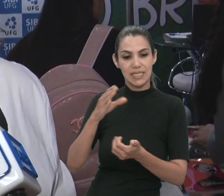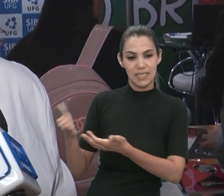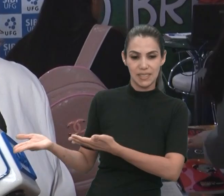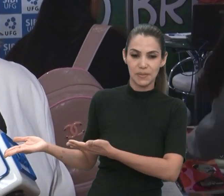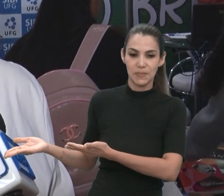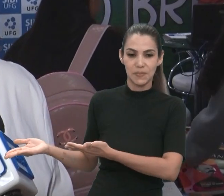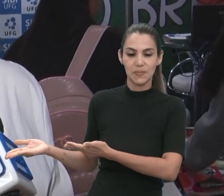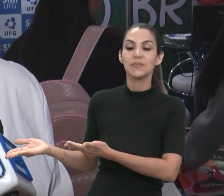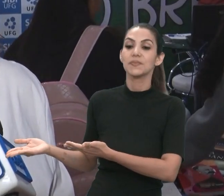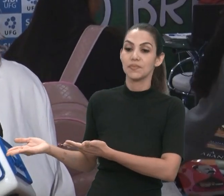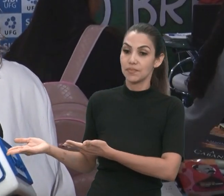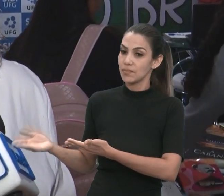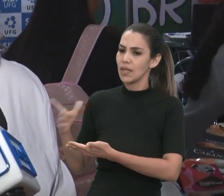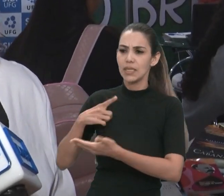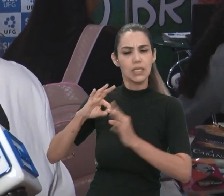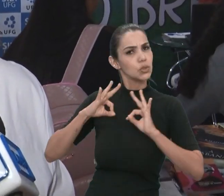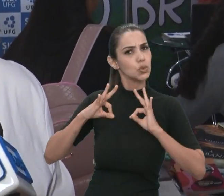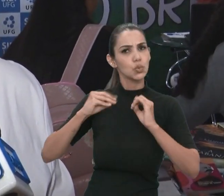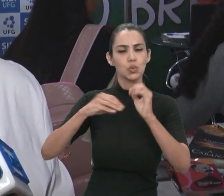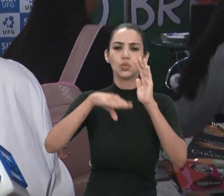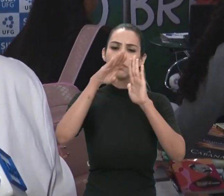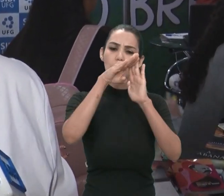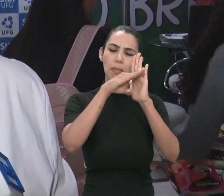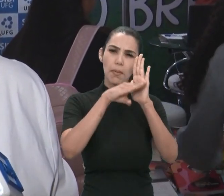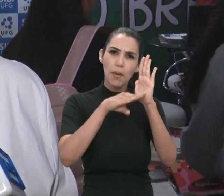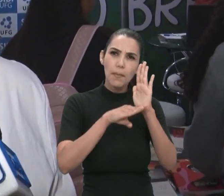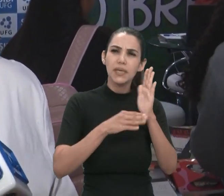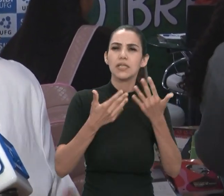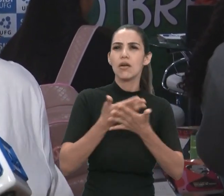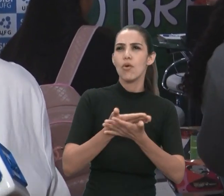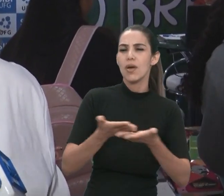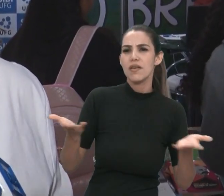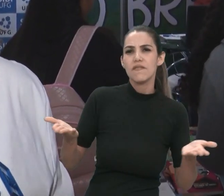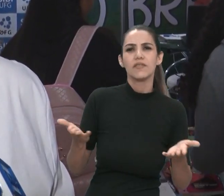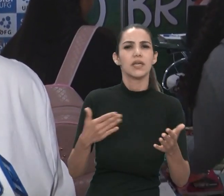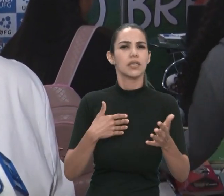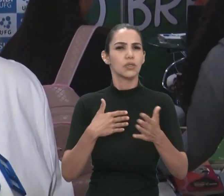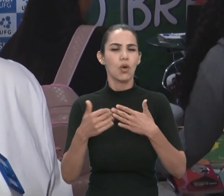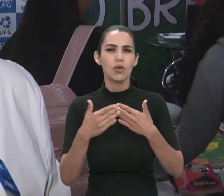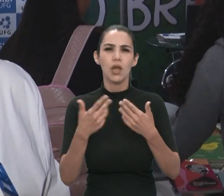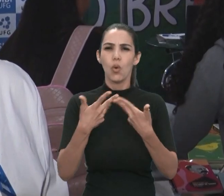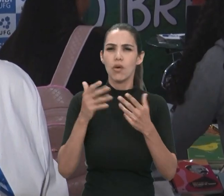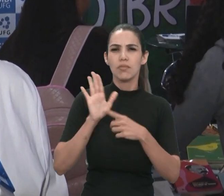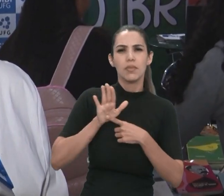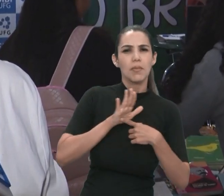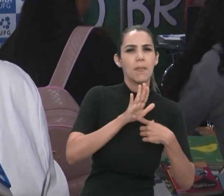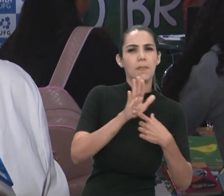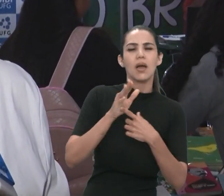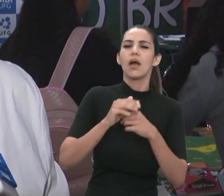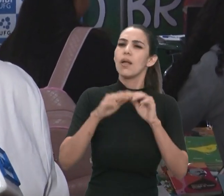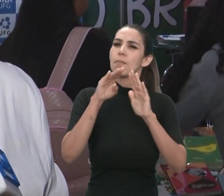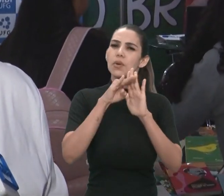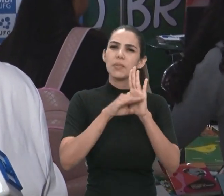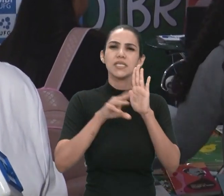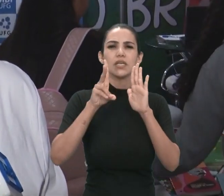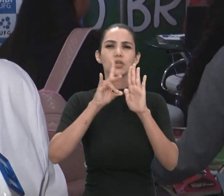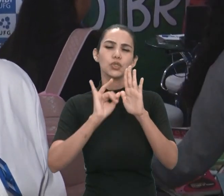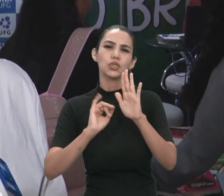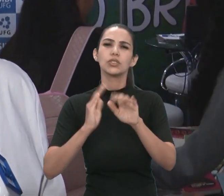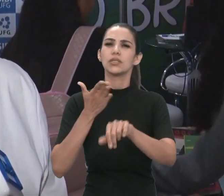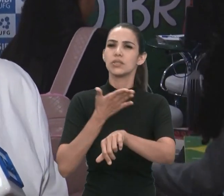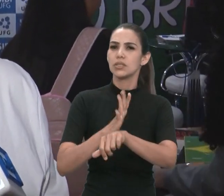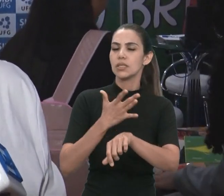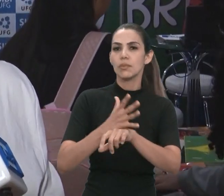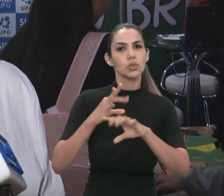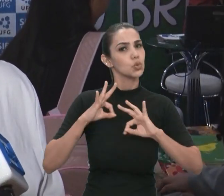toda a programação, todos os eventos que a gente participa, todas as exposições que a gente faz, toda a programação de treinamentos,